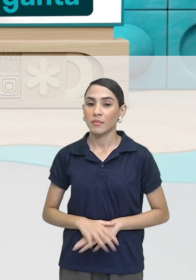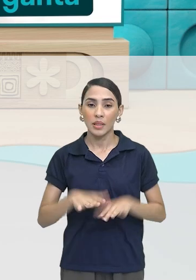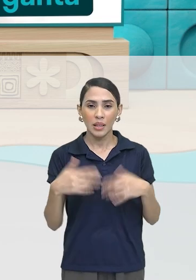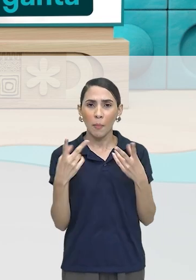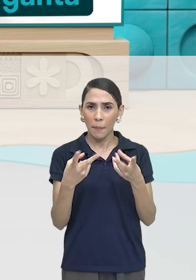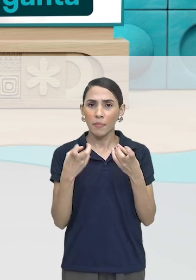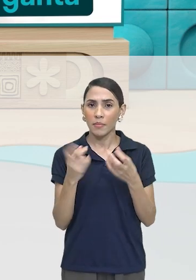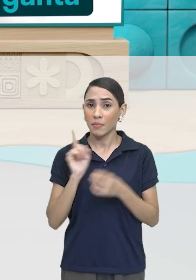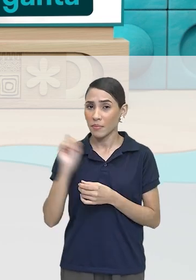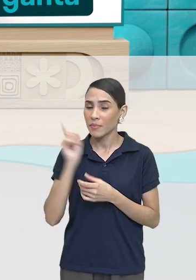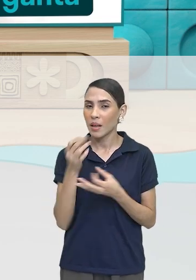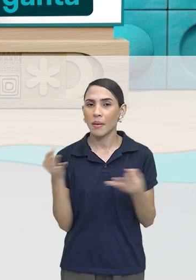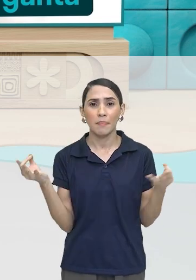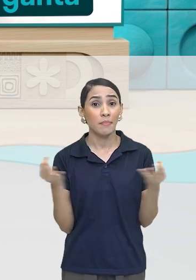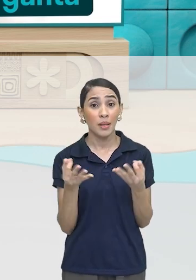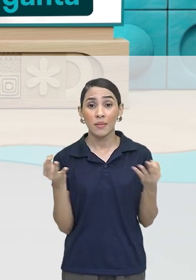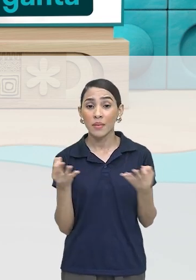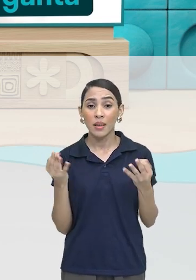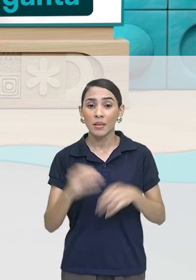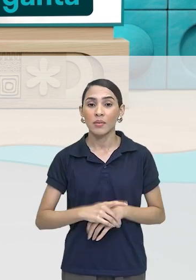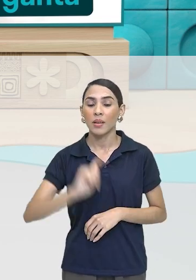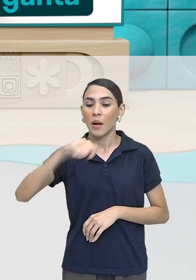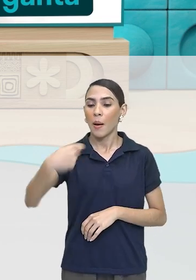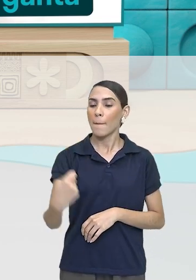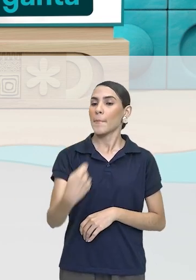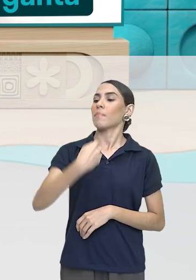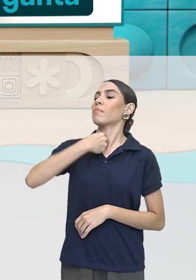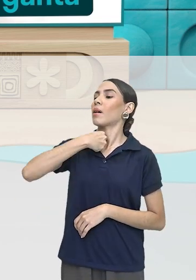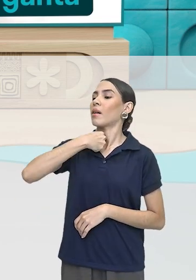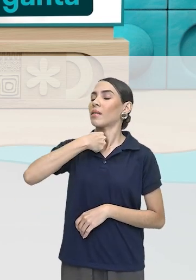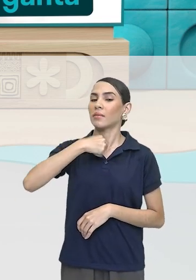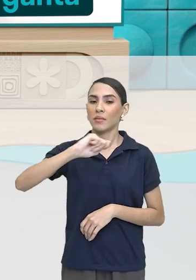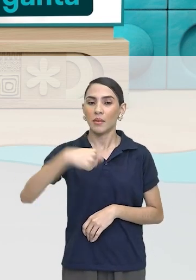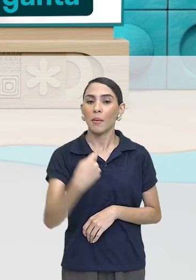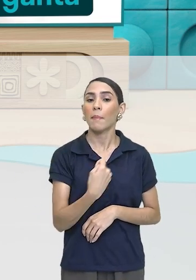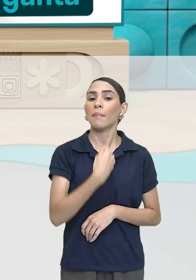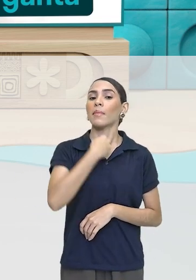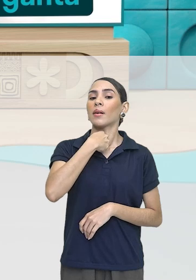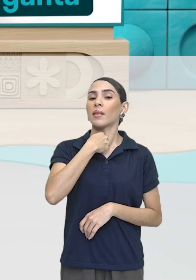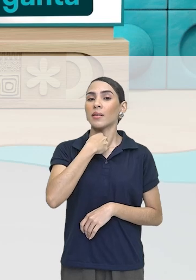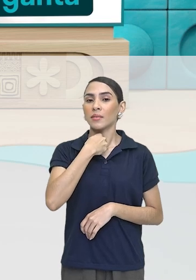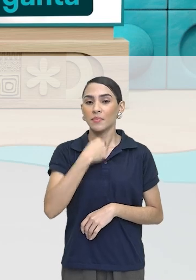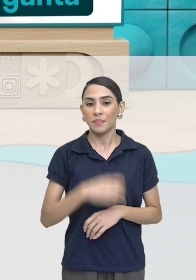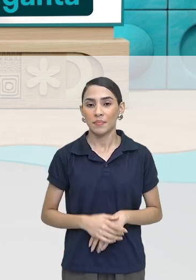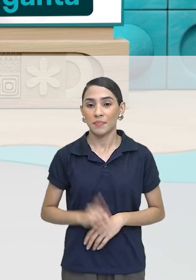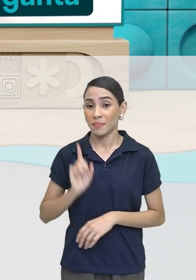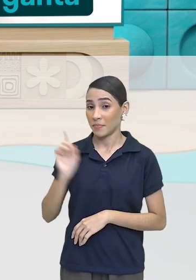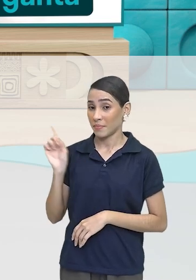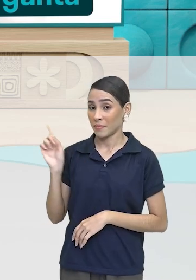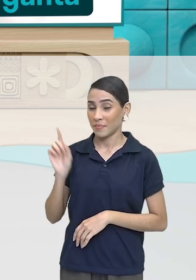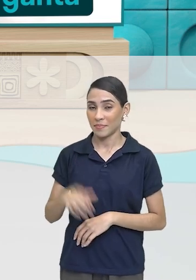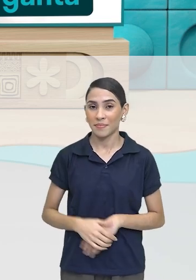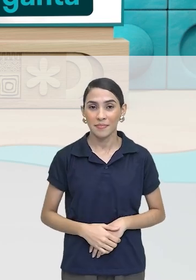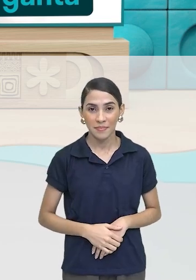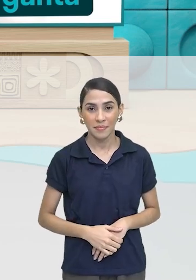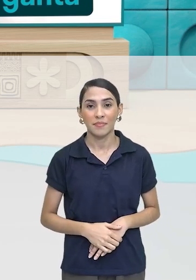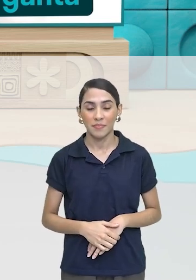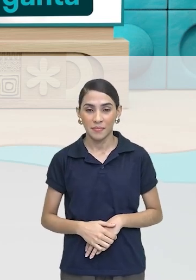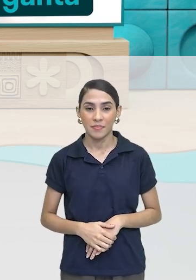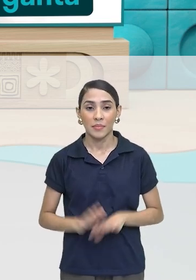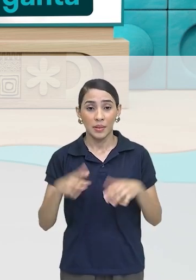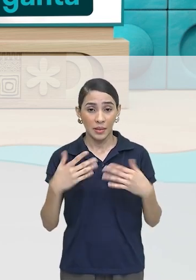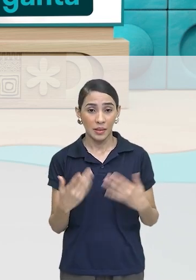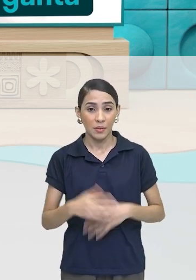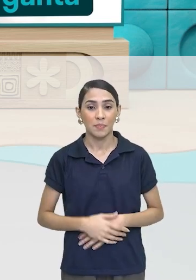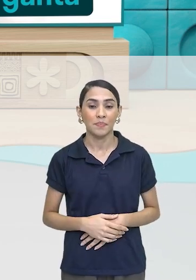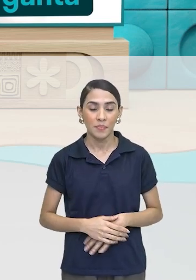está perfeito. Ele conseguiu chegar na garganta do seu oponente sem que o oponente o tocasse, tá certo?